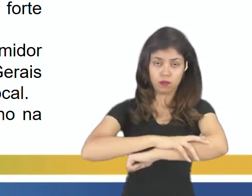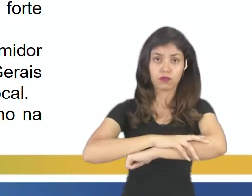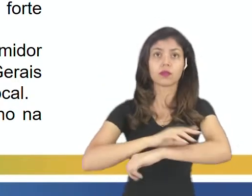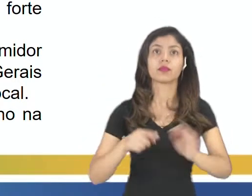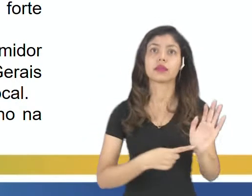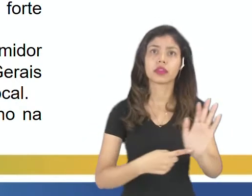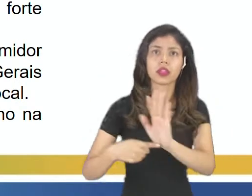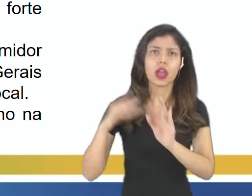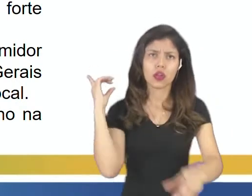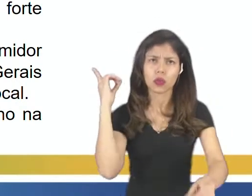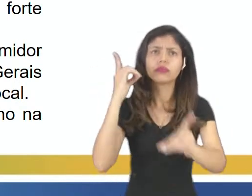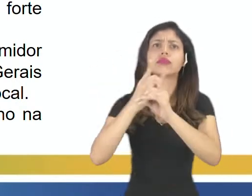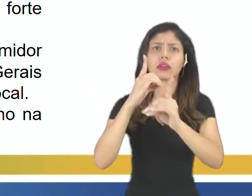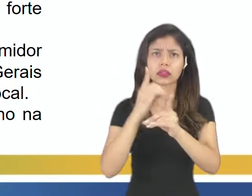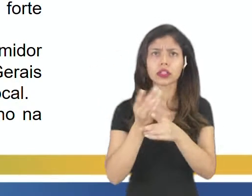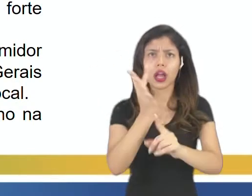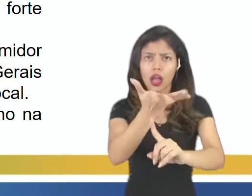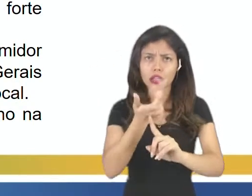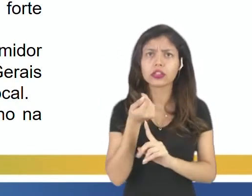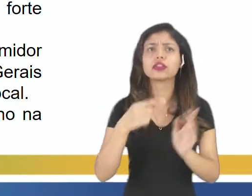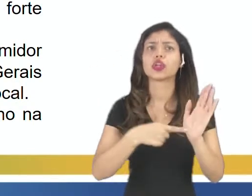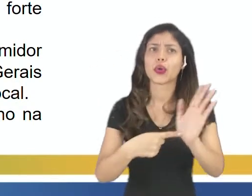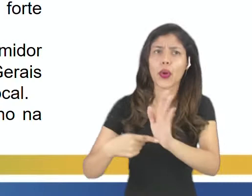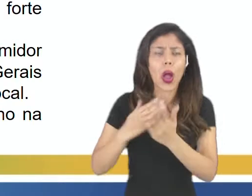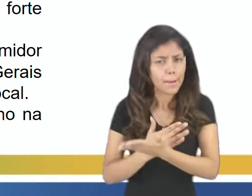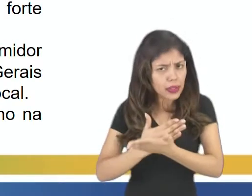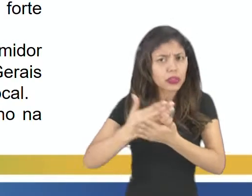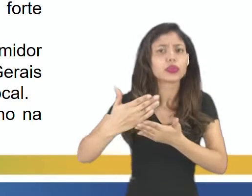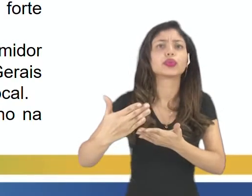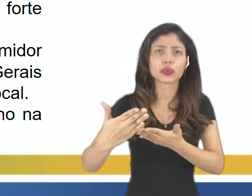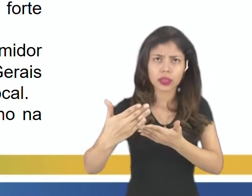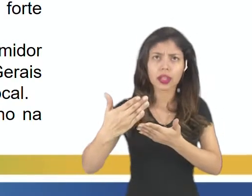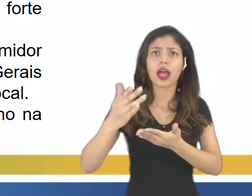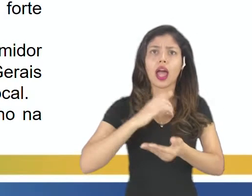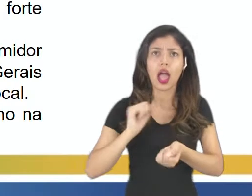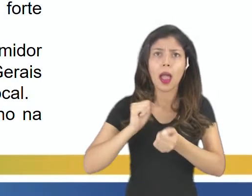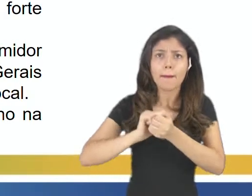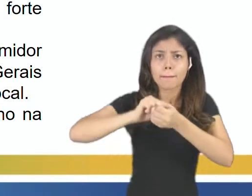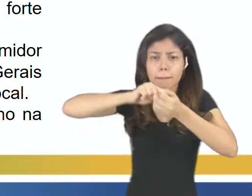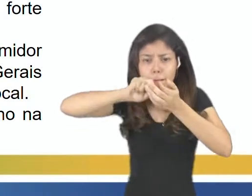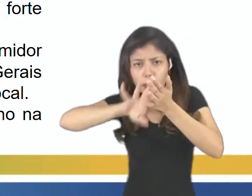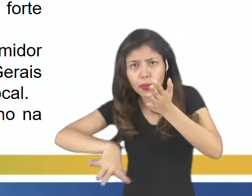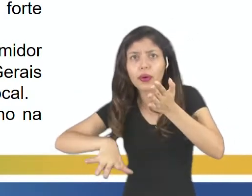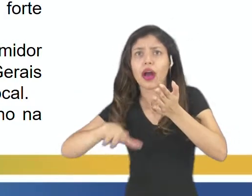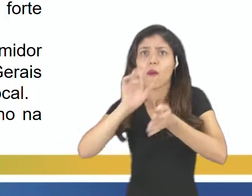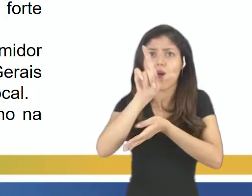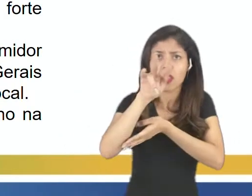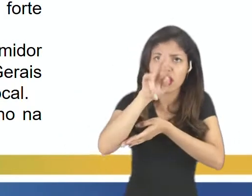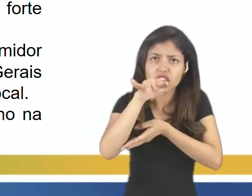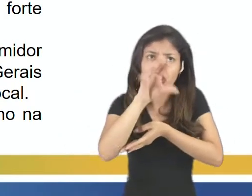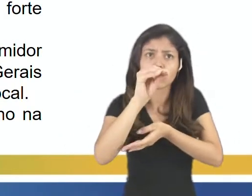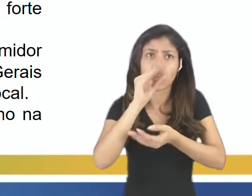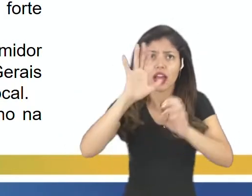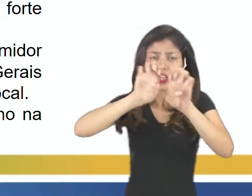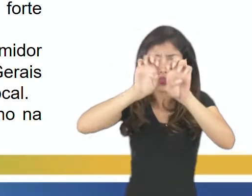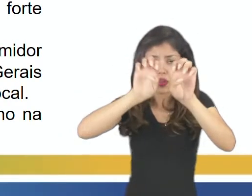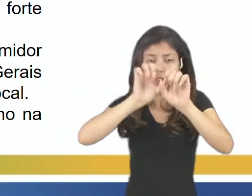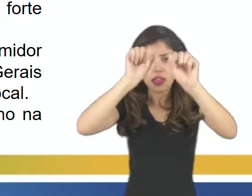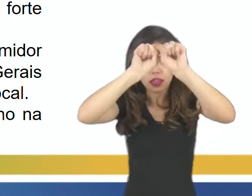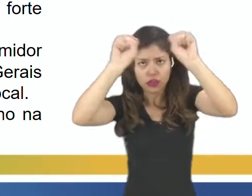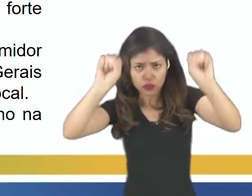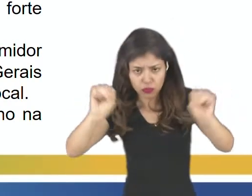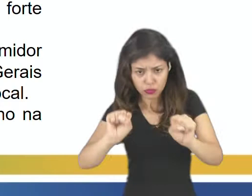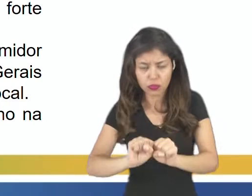local. Foi ali que a arte barroca mineira começou a despontar com Aleijadinho na escultura e